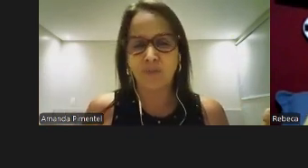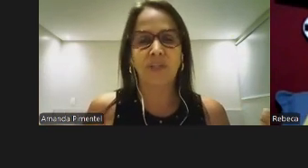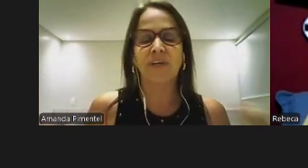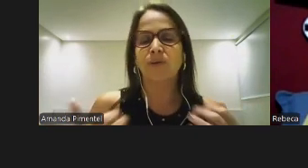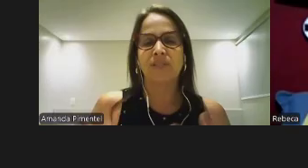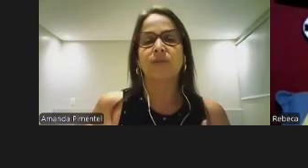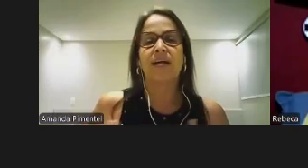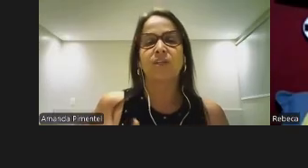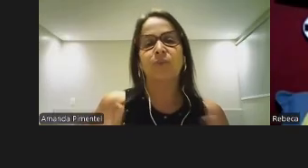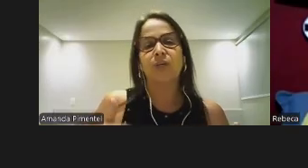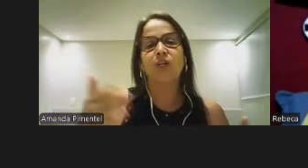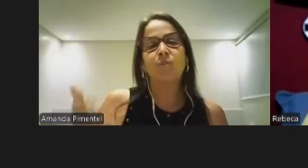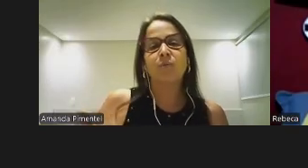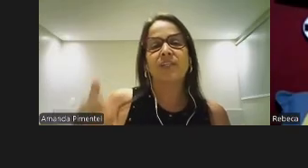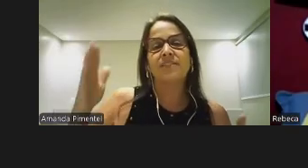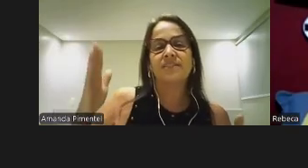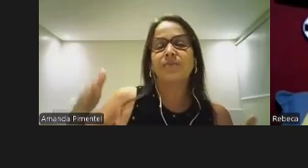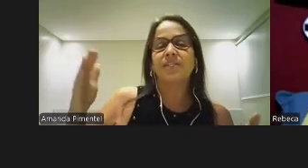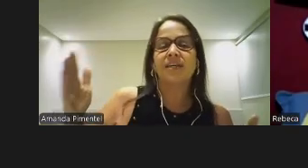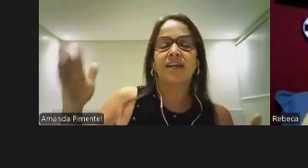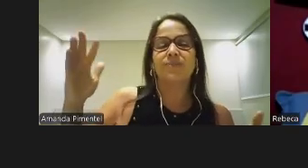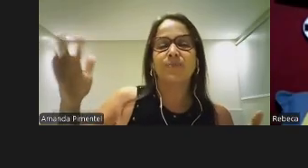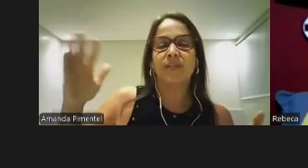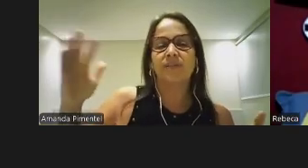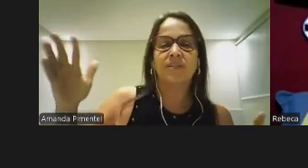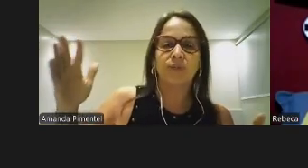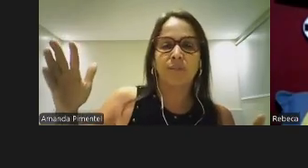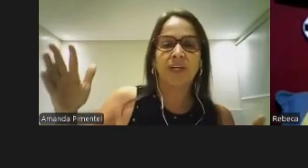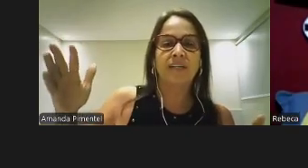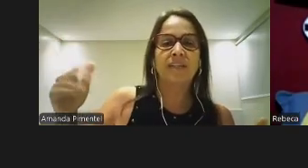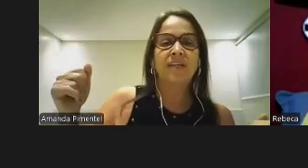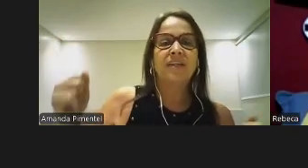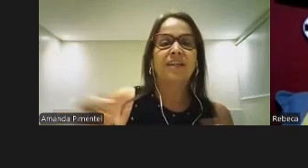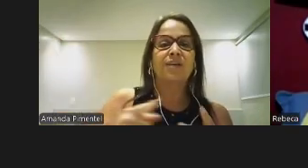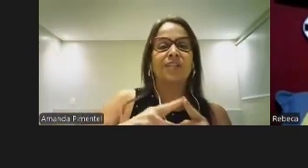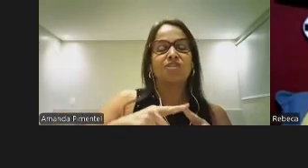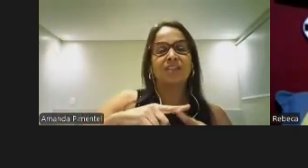um comprometimento aí no resultado, porque normalmente esse exame é encerrado às 5